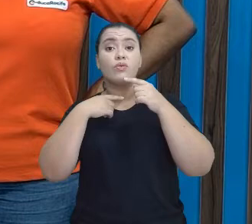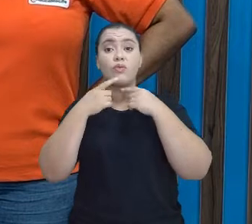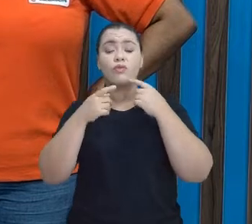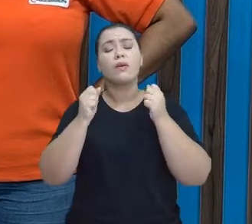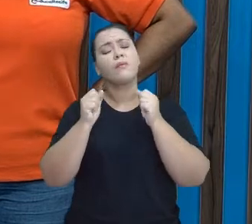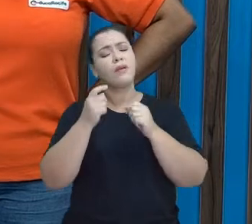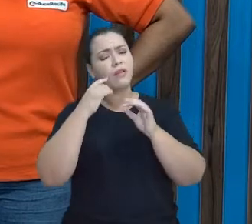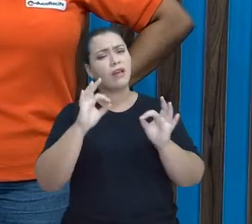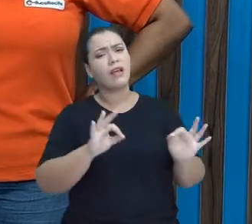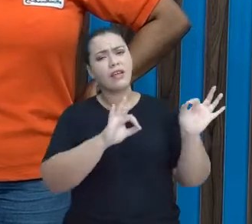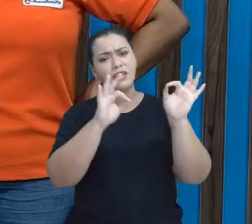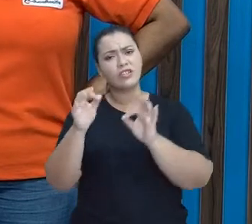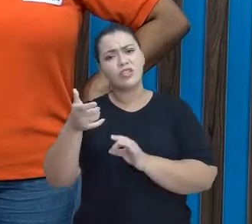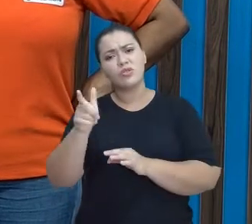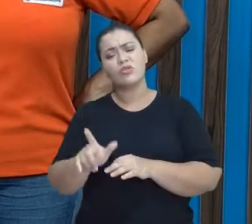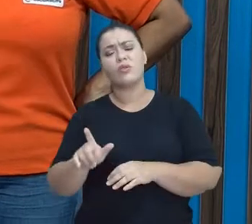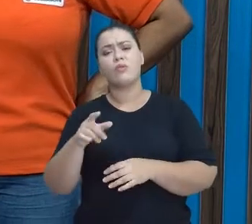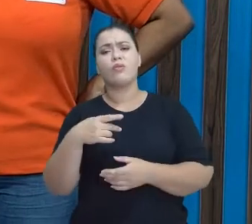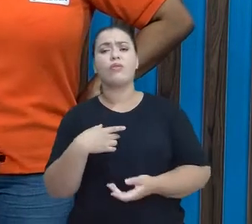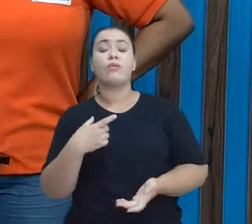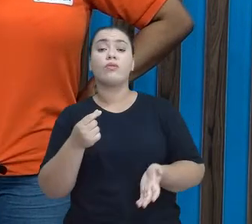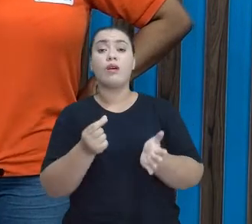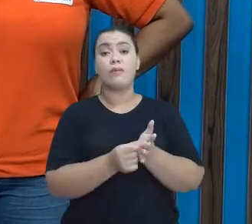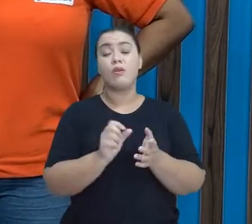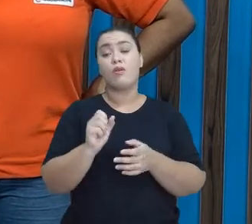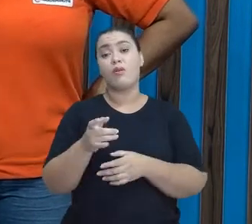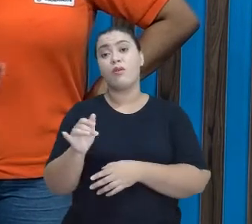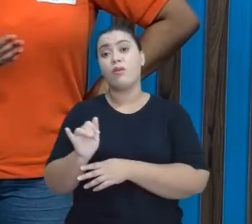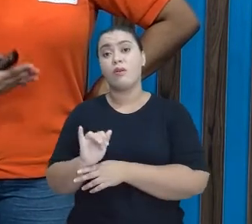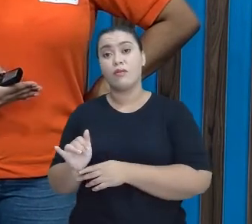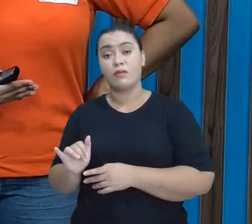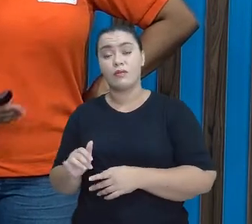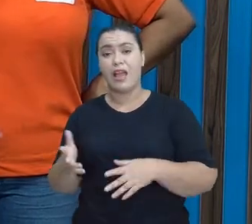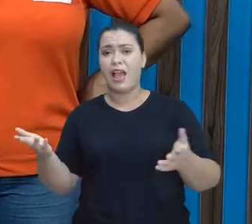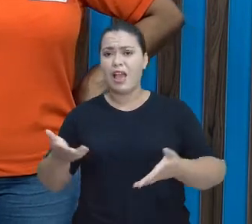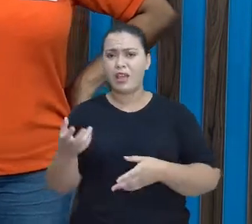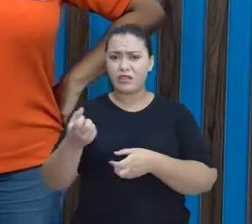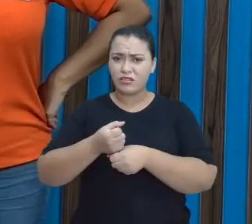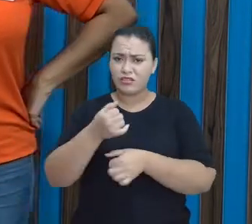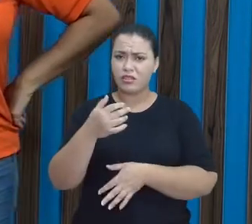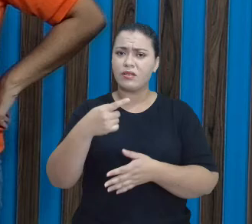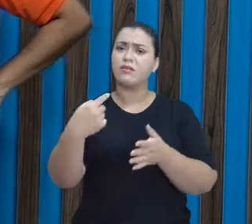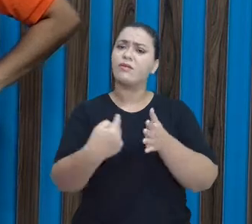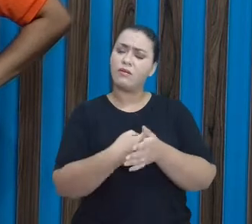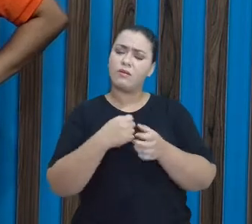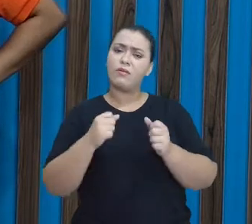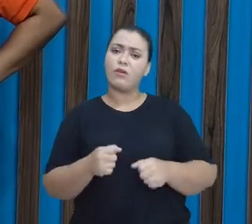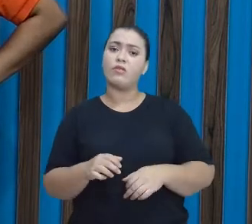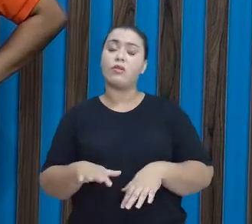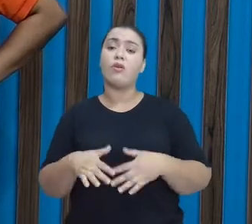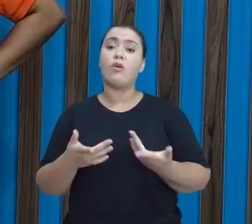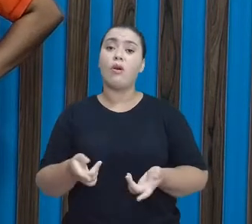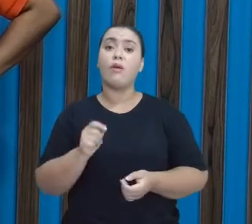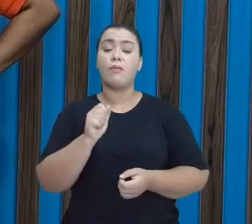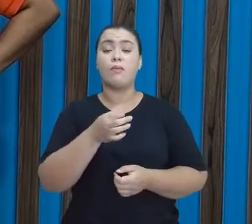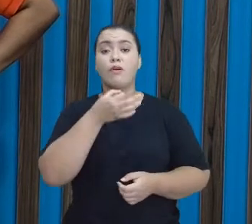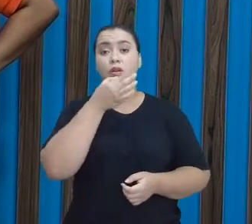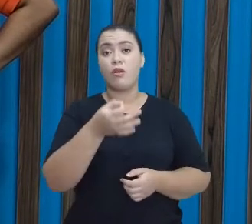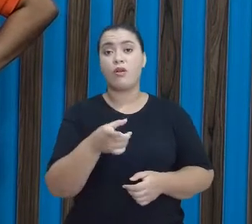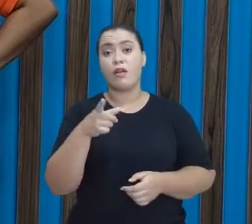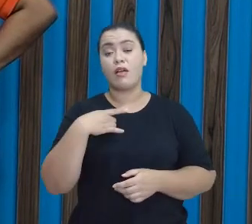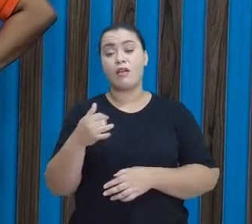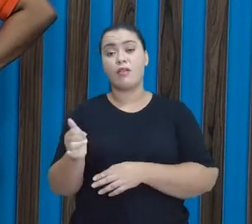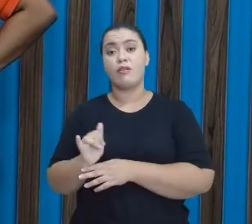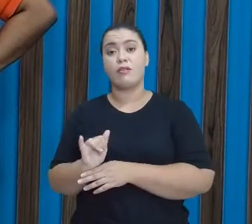canal, quanto no aplicativo. Vocês podem mandar perguntas, por exemplo, agora no chat, ou vocês podem deixar comentários, tá? Nos vídeos, que